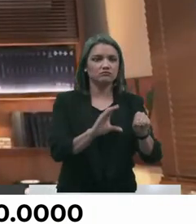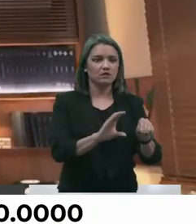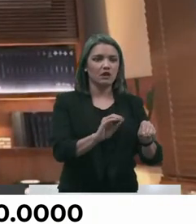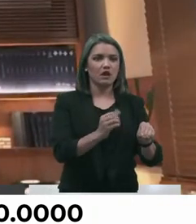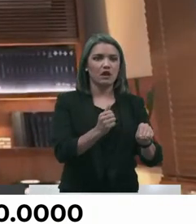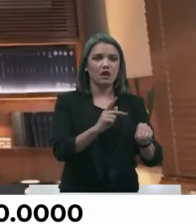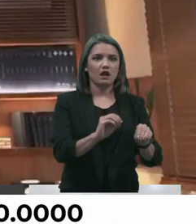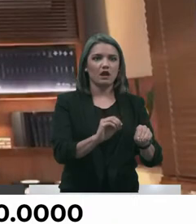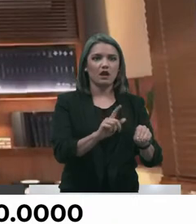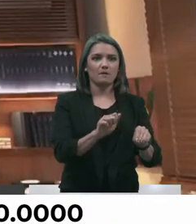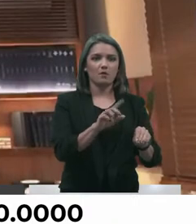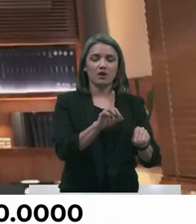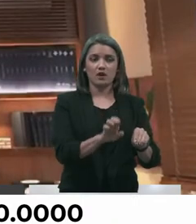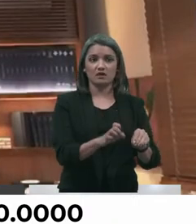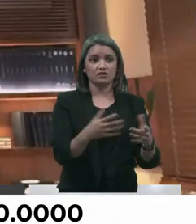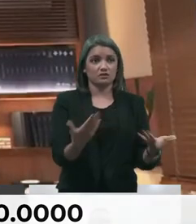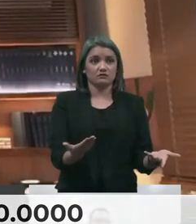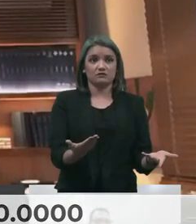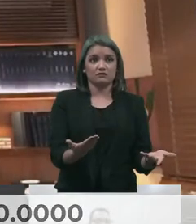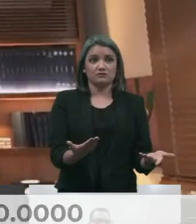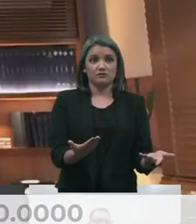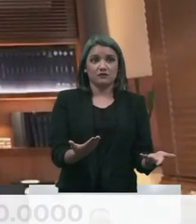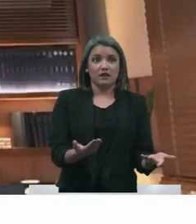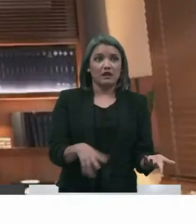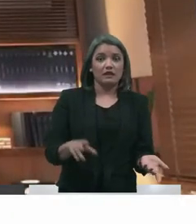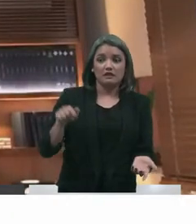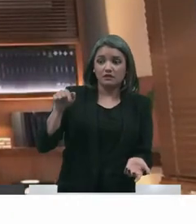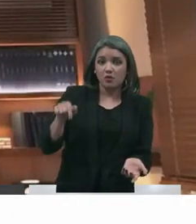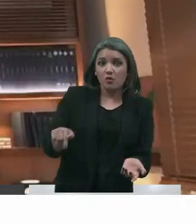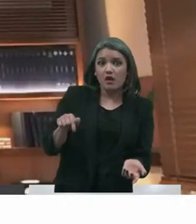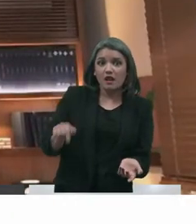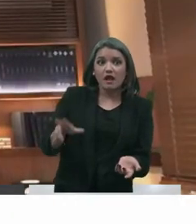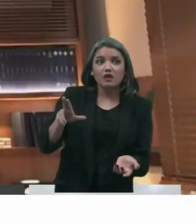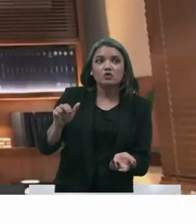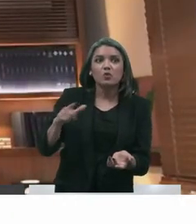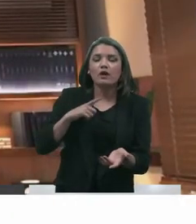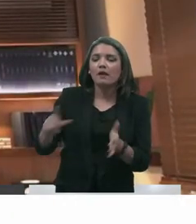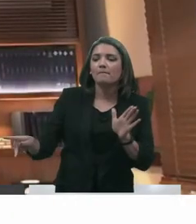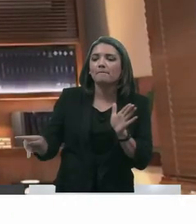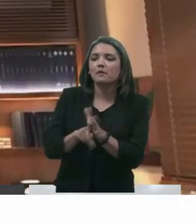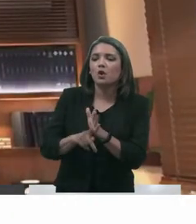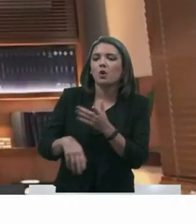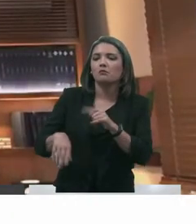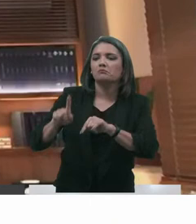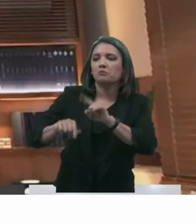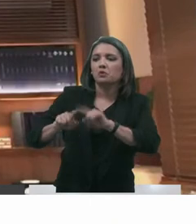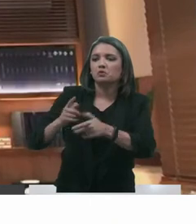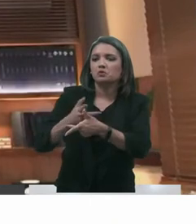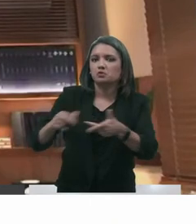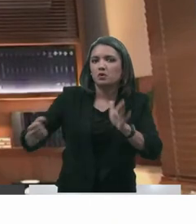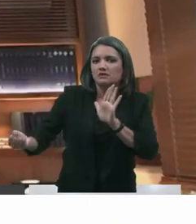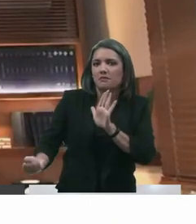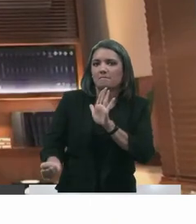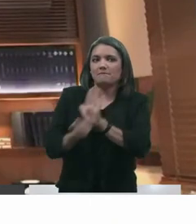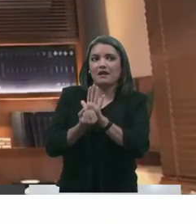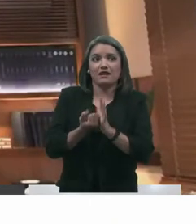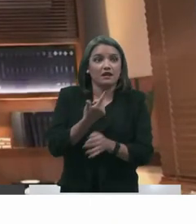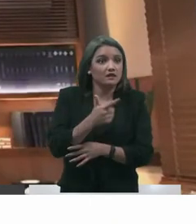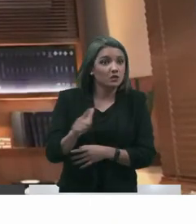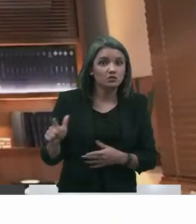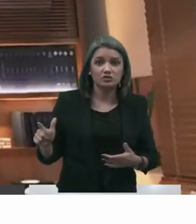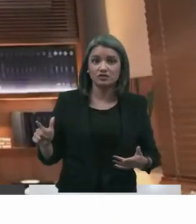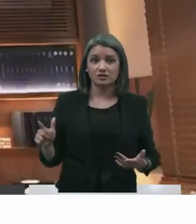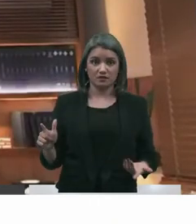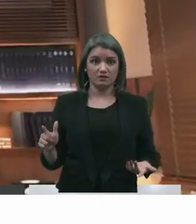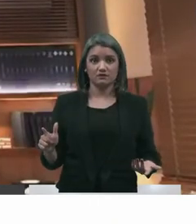Essa estatueta jamais esteve inventariada pela corte, ou seja, ela não fazia parte, nenhuma das duas, elas não